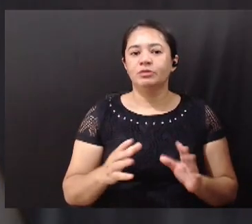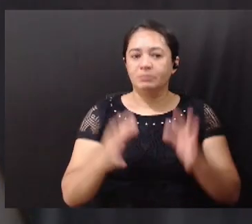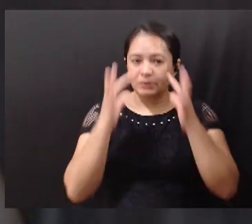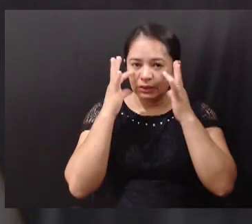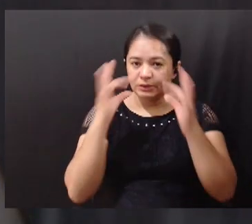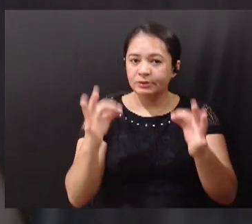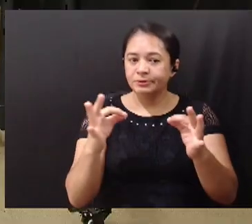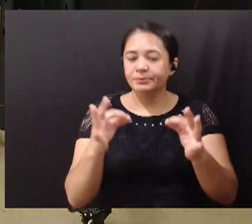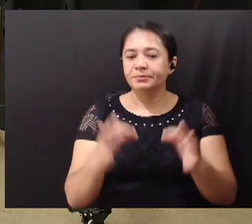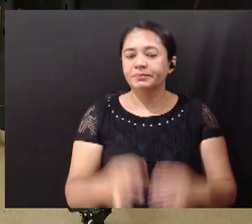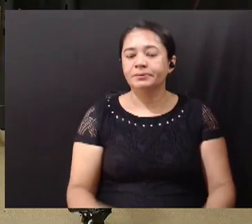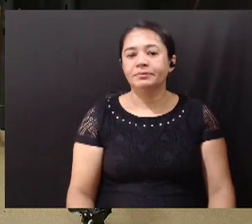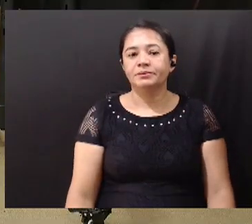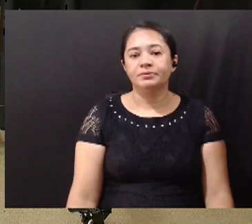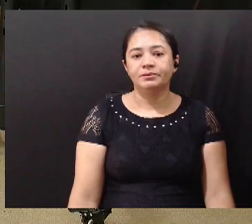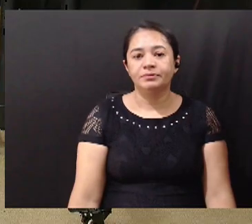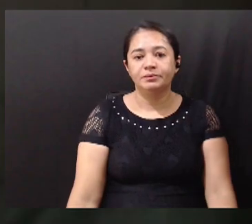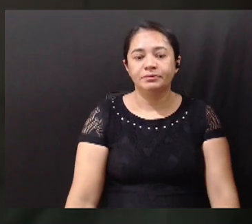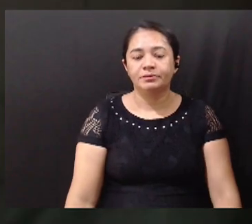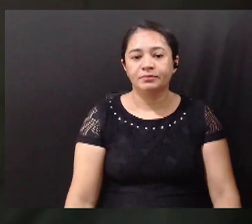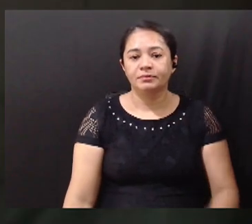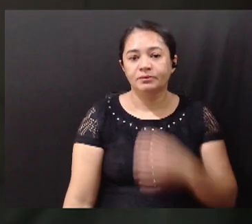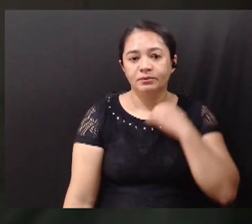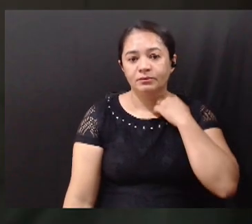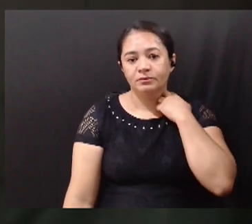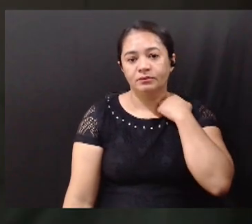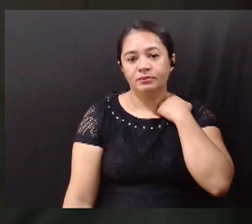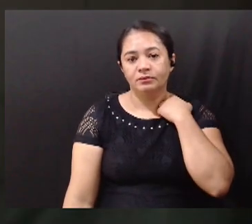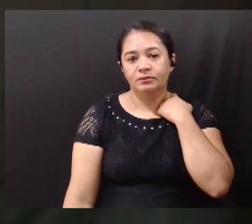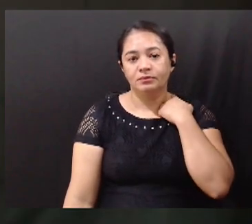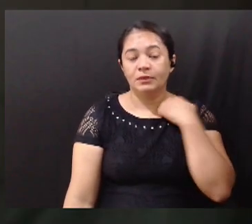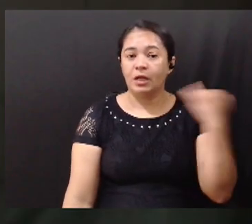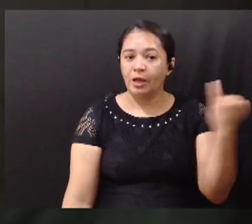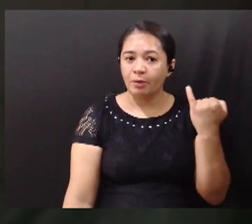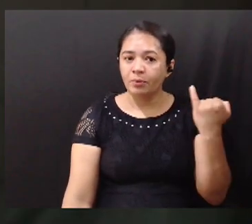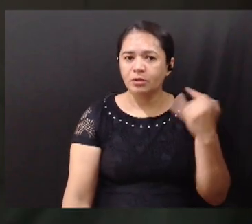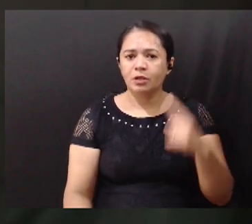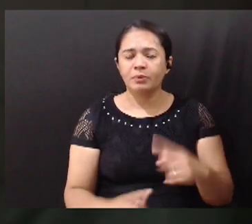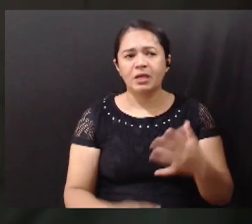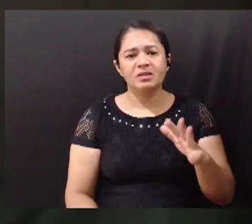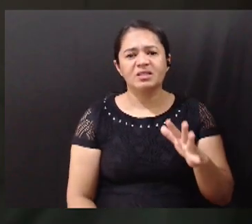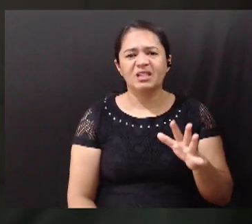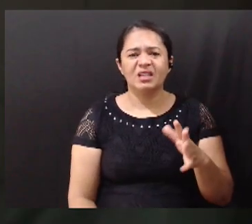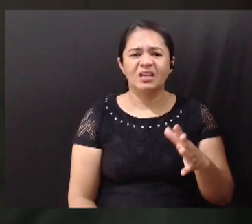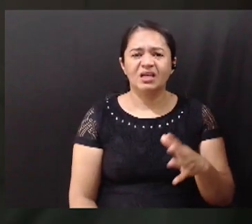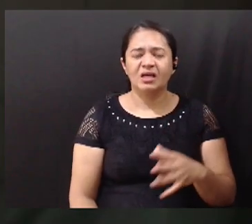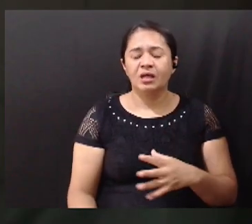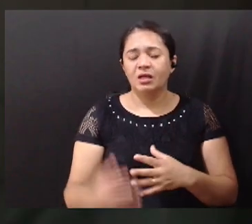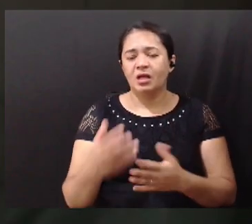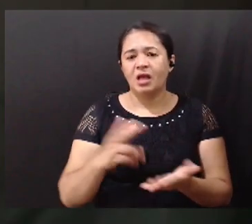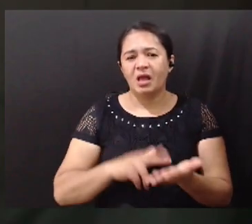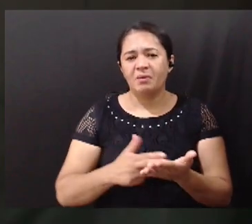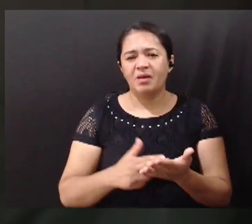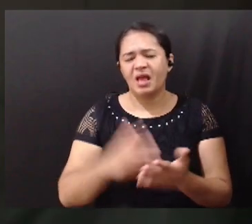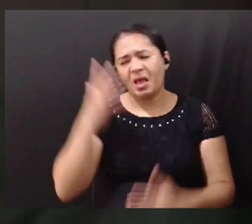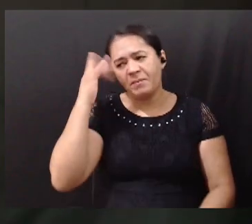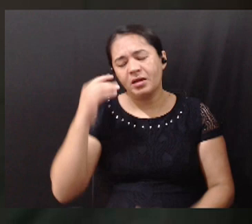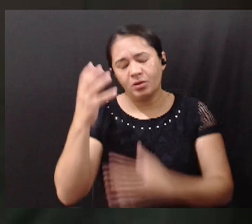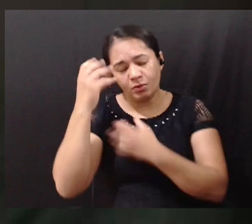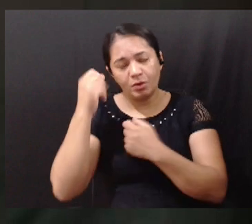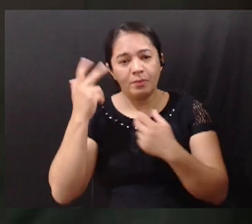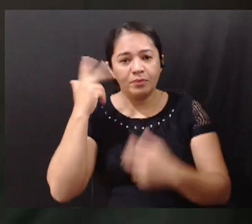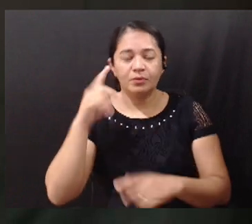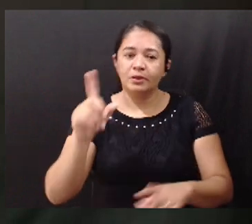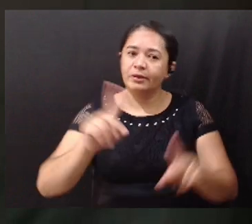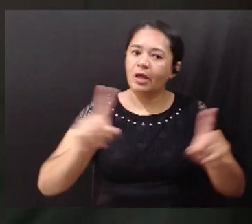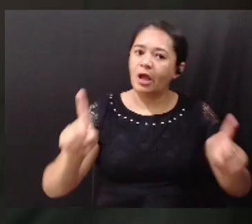férias. Importante quando você explica e ensina isso pra gente, porque às vezes você fala assim, não dormiu bem hoje, amanhã dorme, e daí amanhã não dorme, e daí no